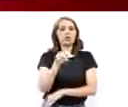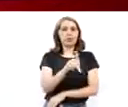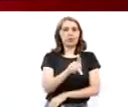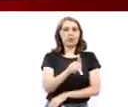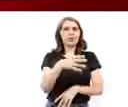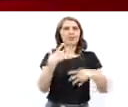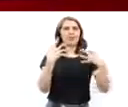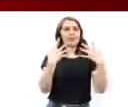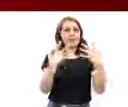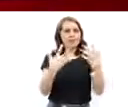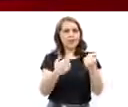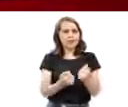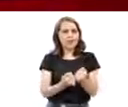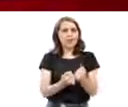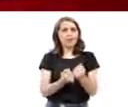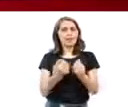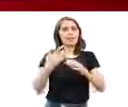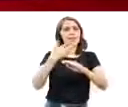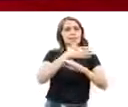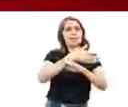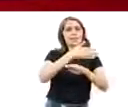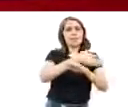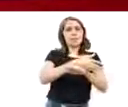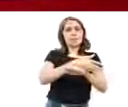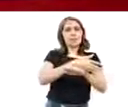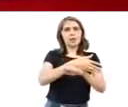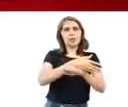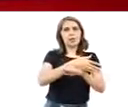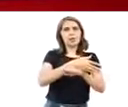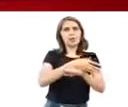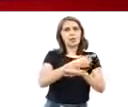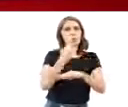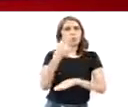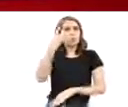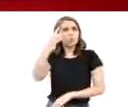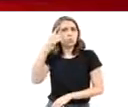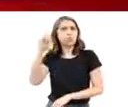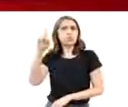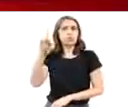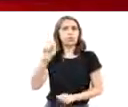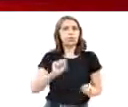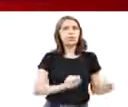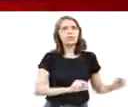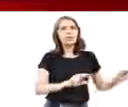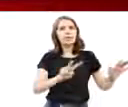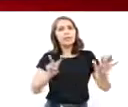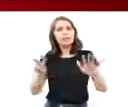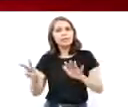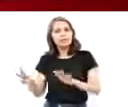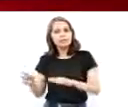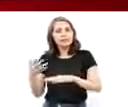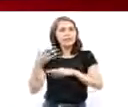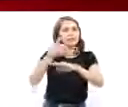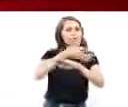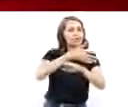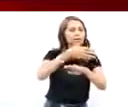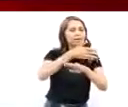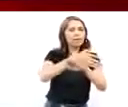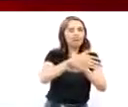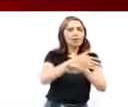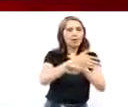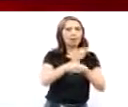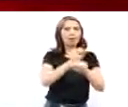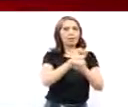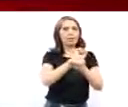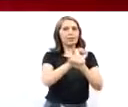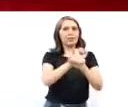na semana para atender. Seria o Tira Dúvida Presencial. A família que desejasse iria